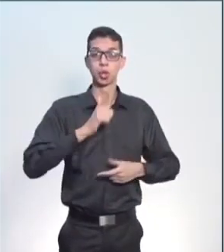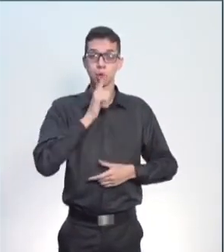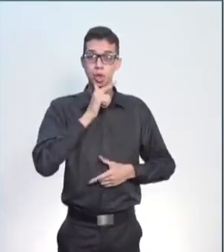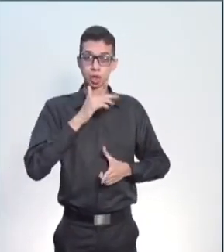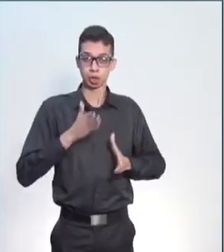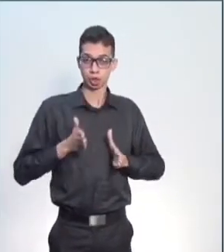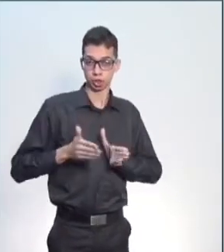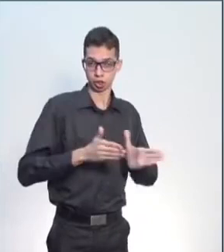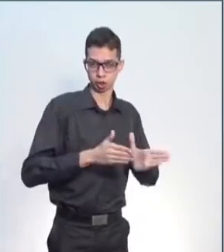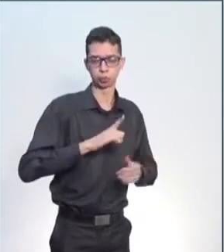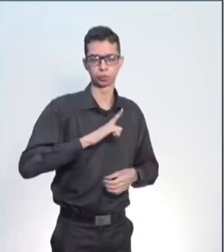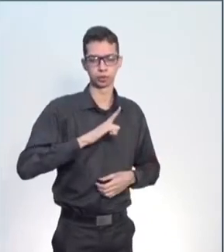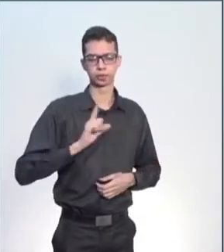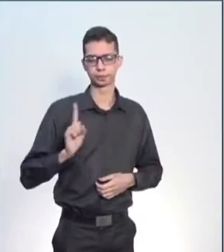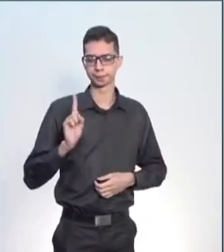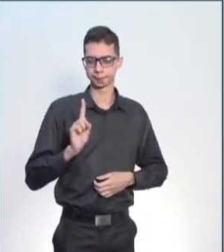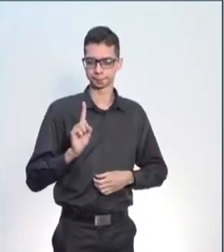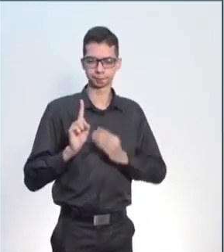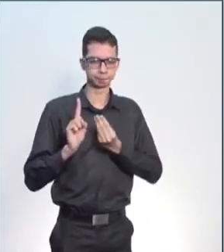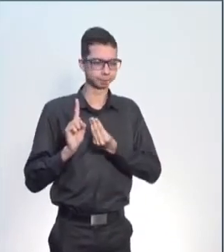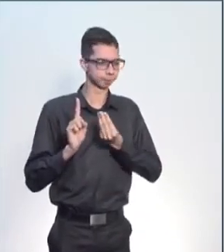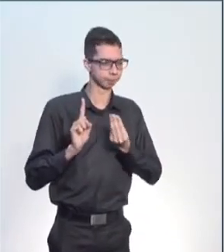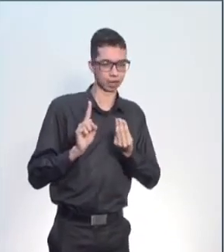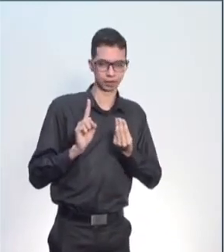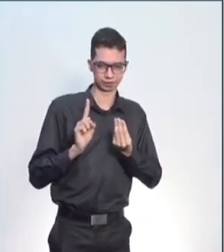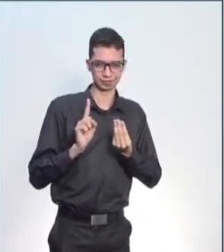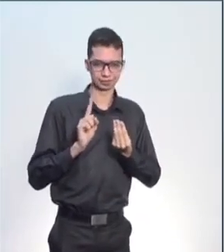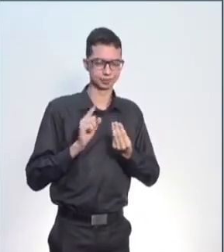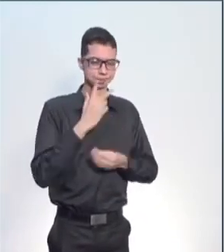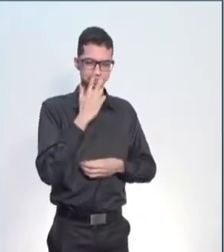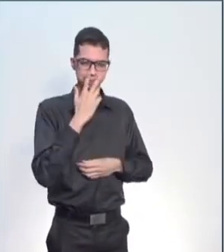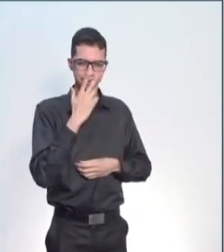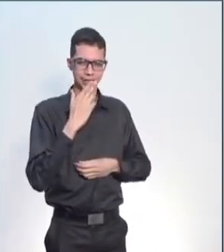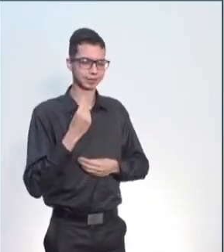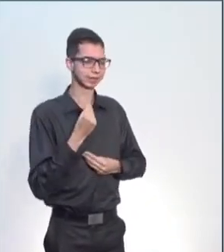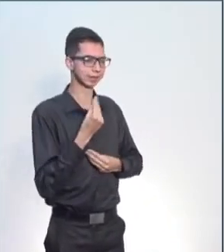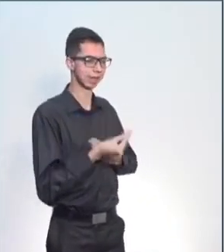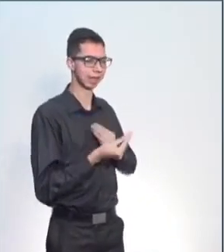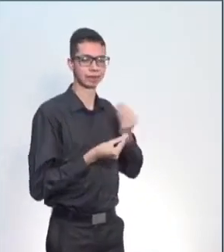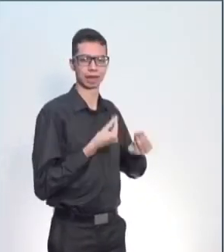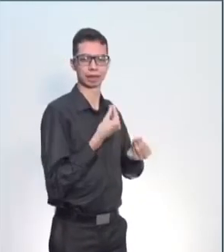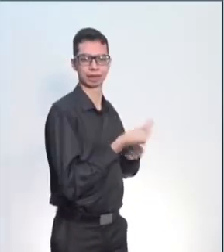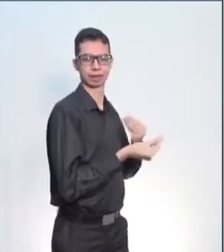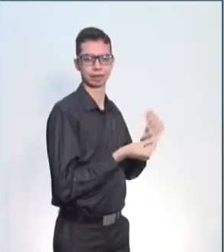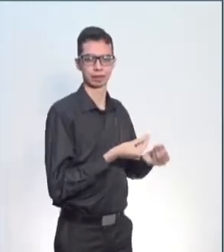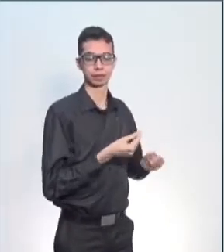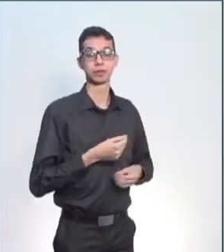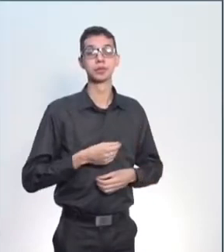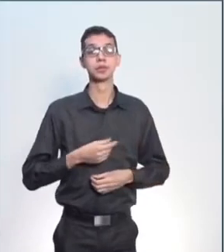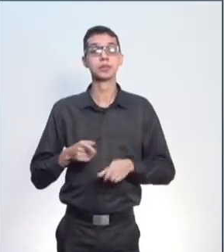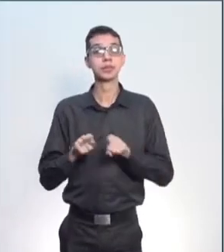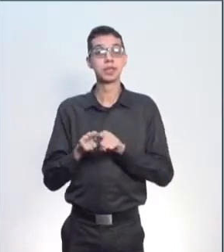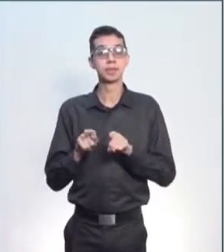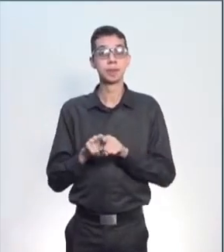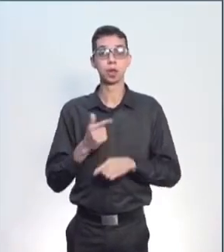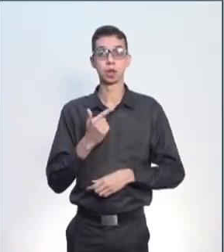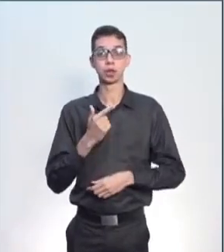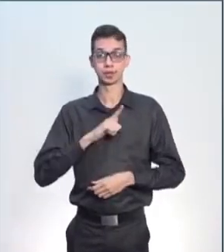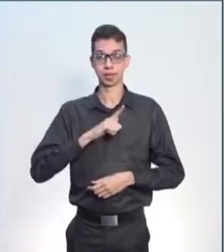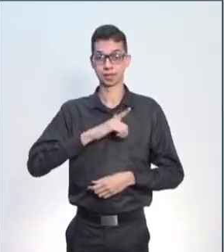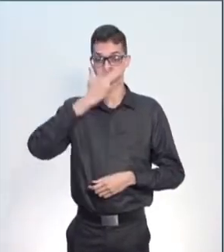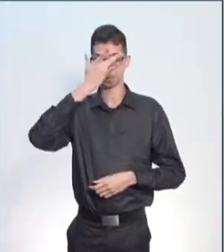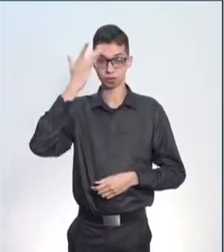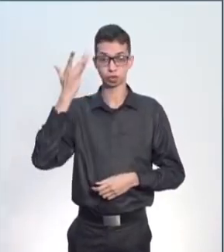né? E nós temos uma corda onde muitas pessoas estão segurando essa corda, né? A gente não sabe exatamente, né, o que elas